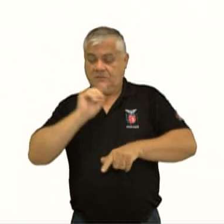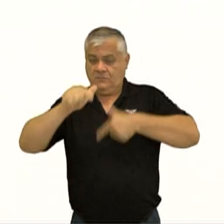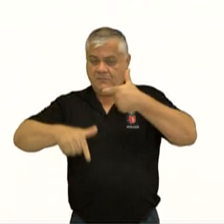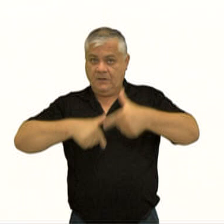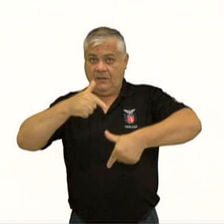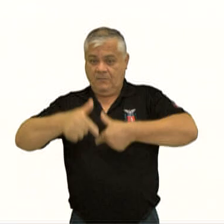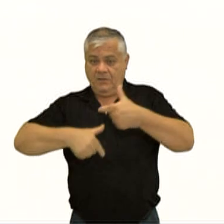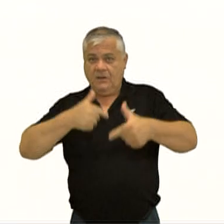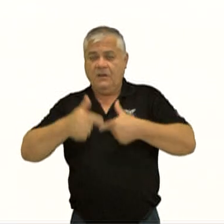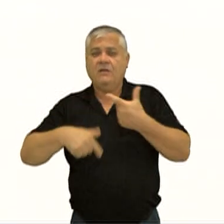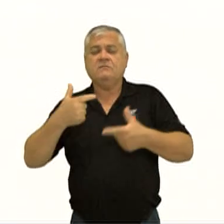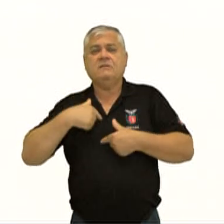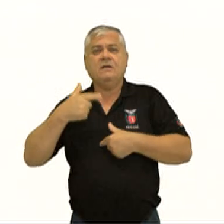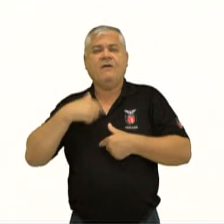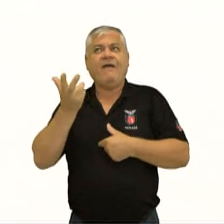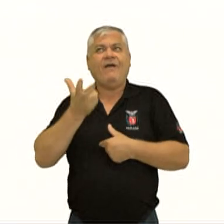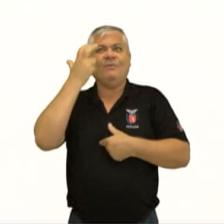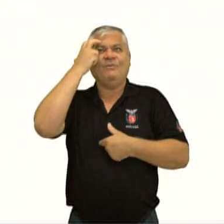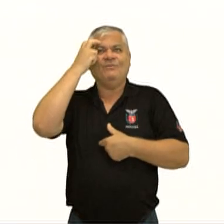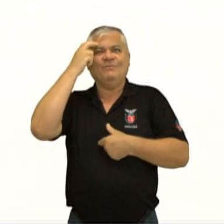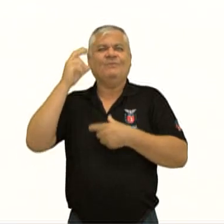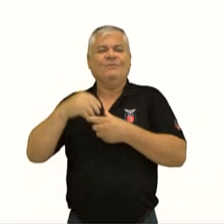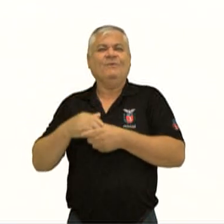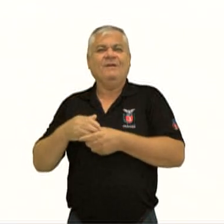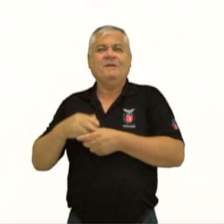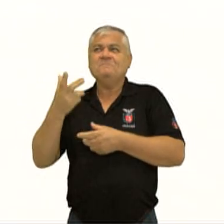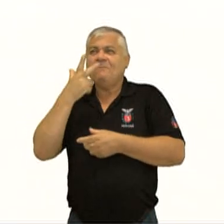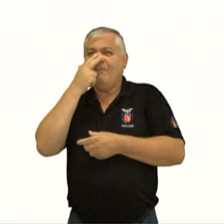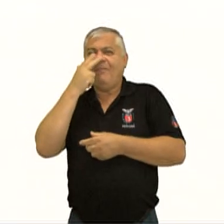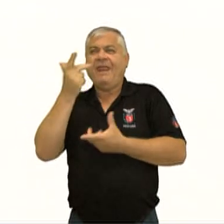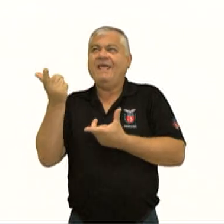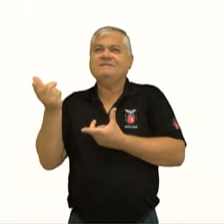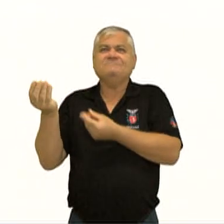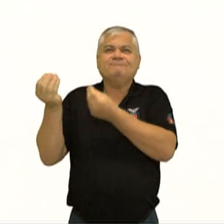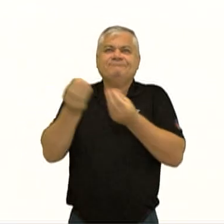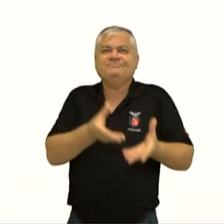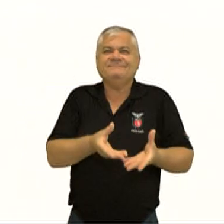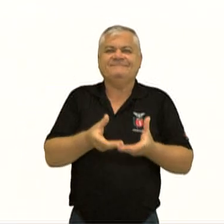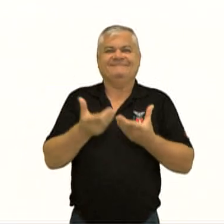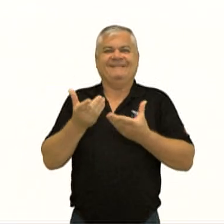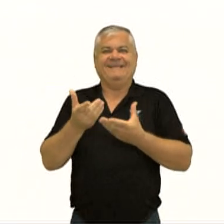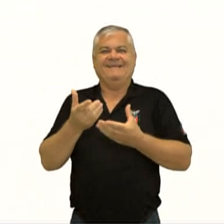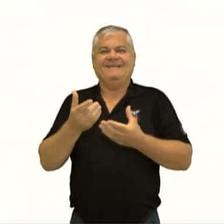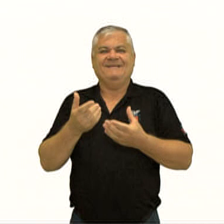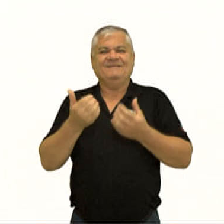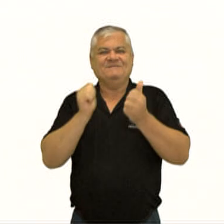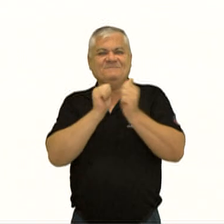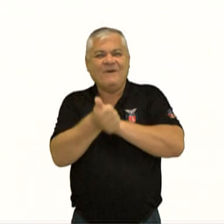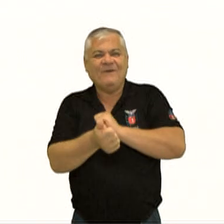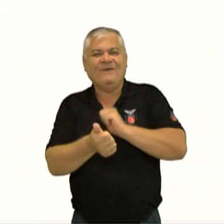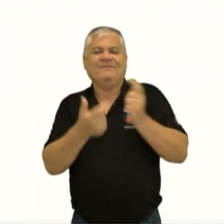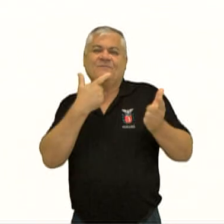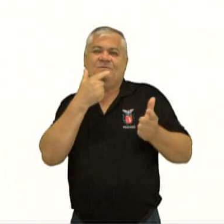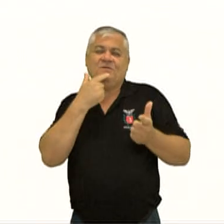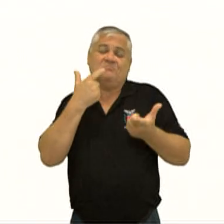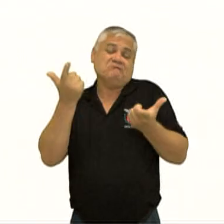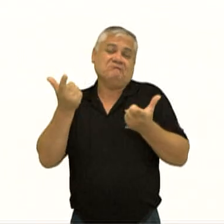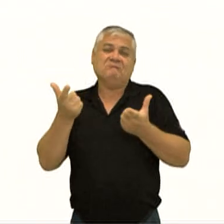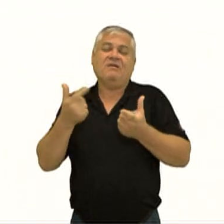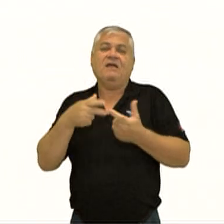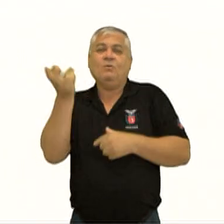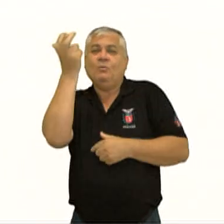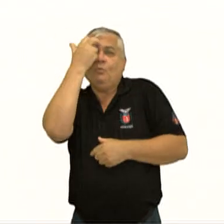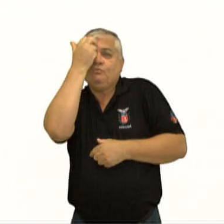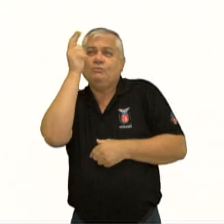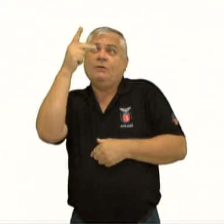no Brasil, trouxeram esse esporte, essa modalidade esportiva para nós. Então, geralmente é assim, traz de algum lugar, as